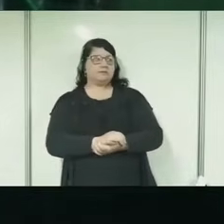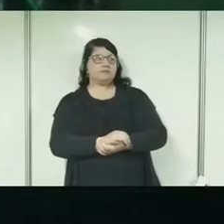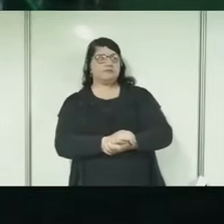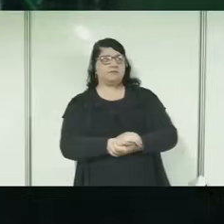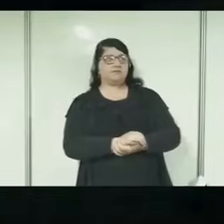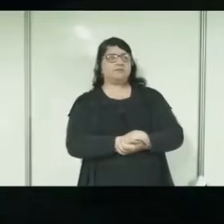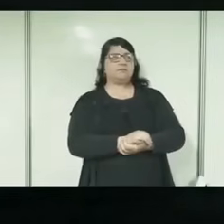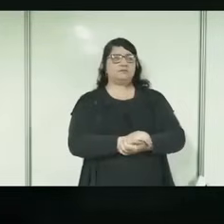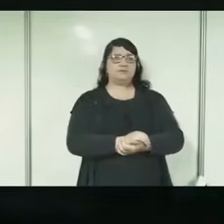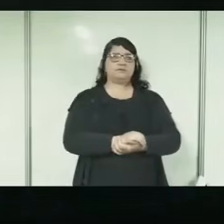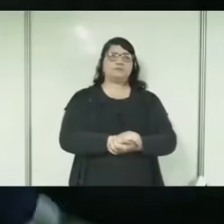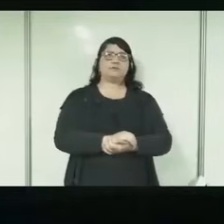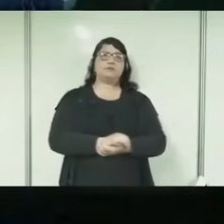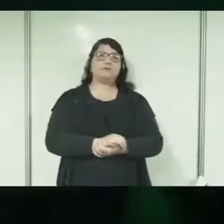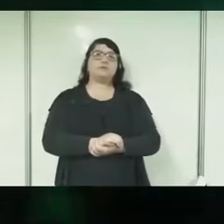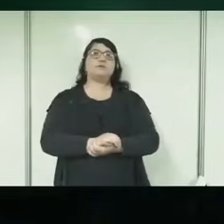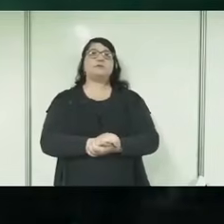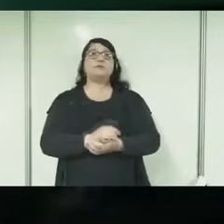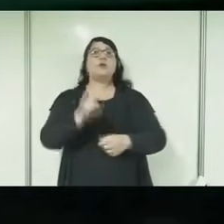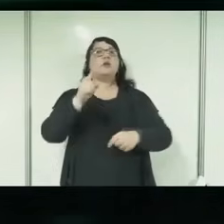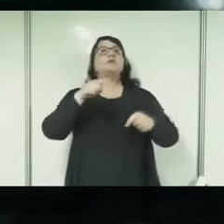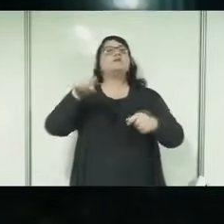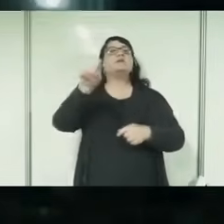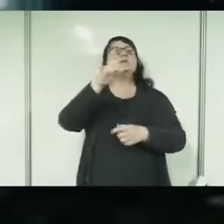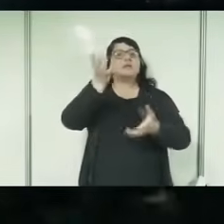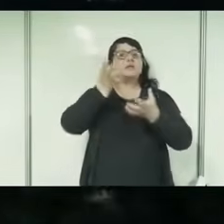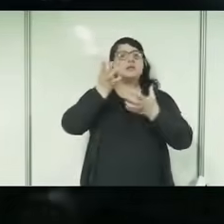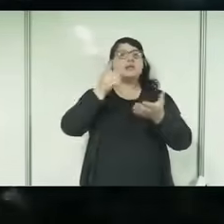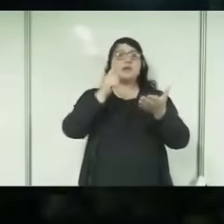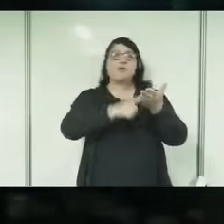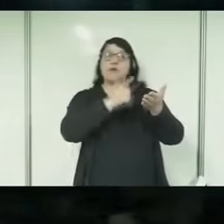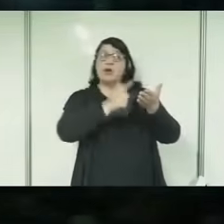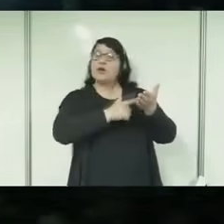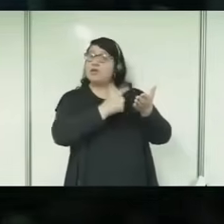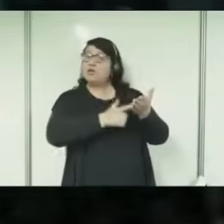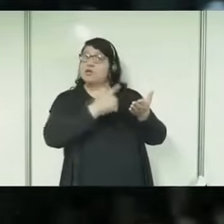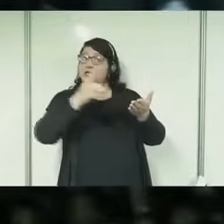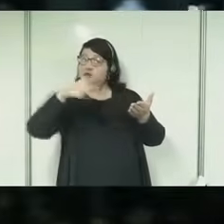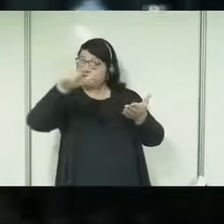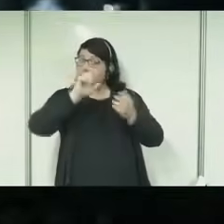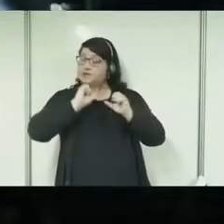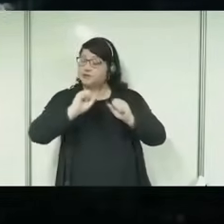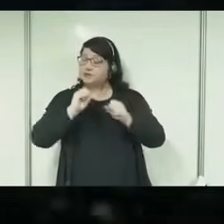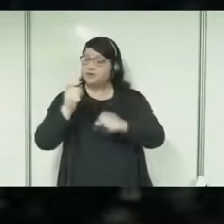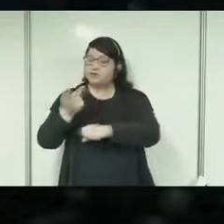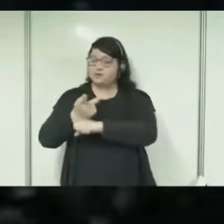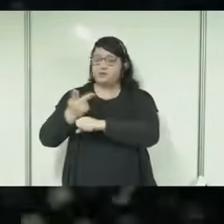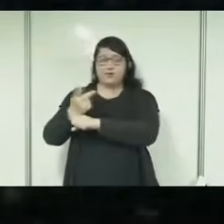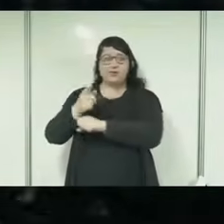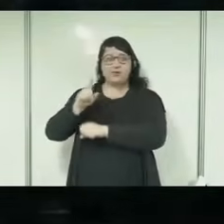Quem quer os nossos livros, o pendrive aqui no meio, depois aqui, ó.